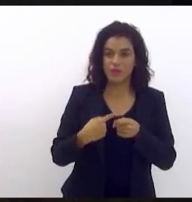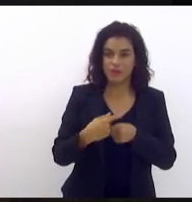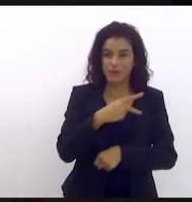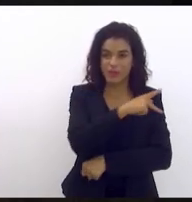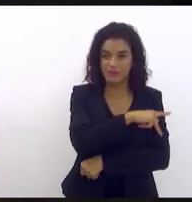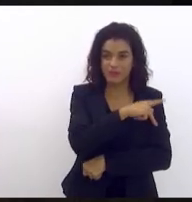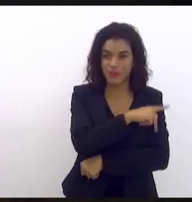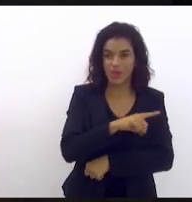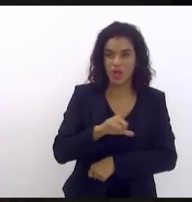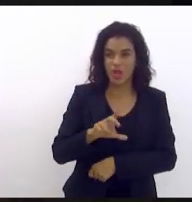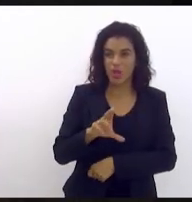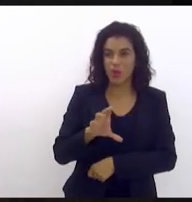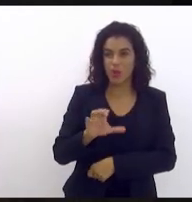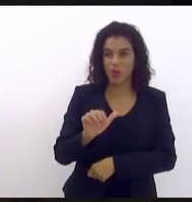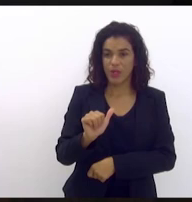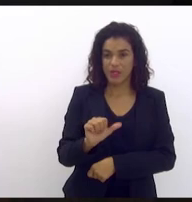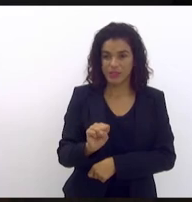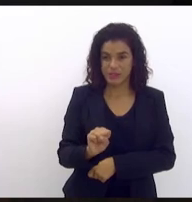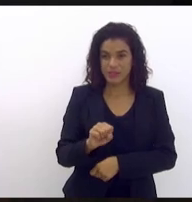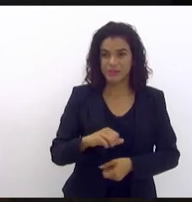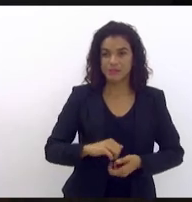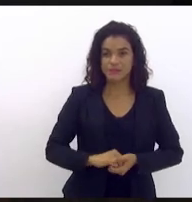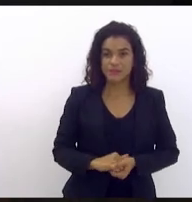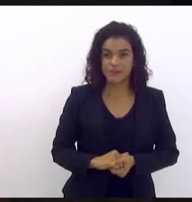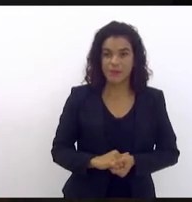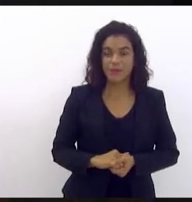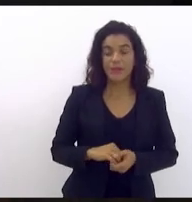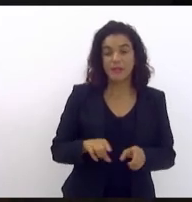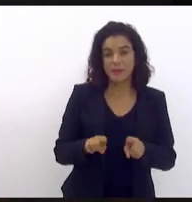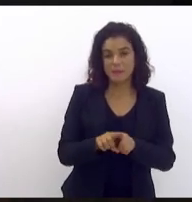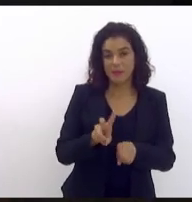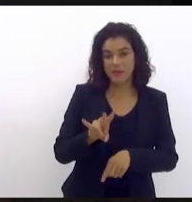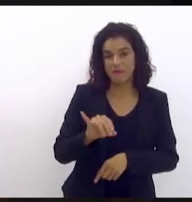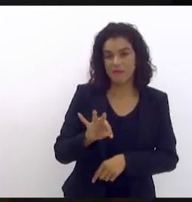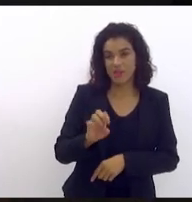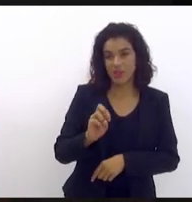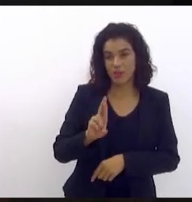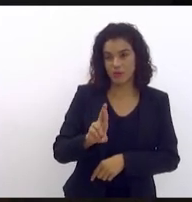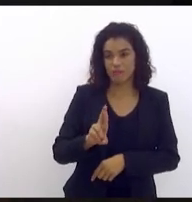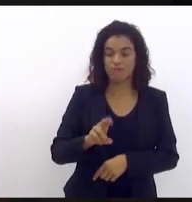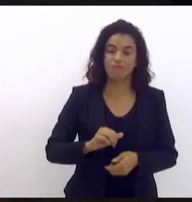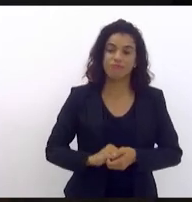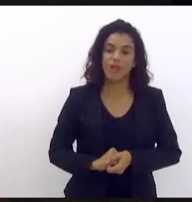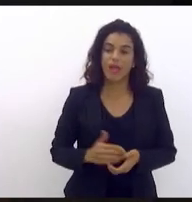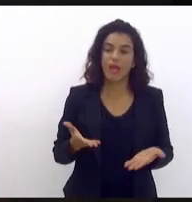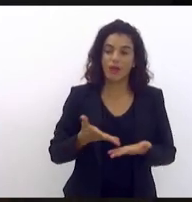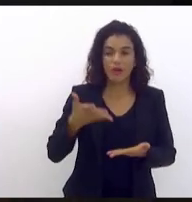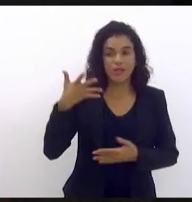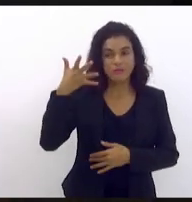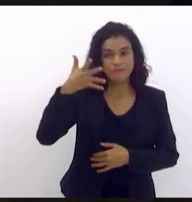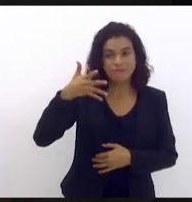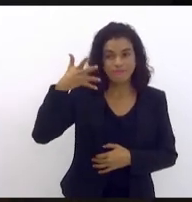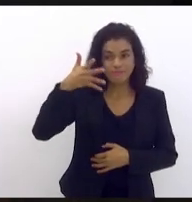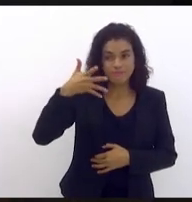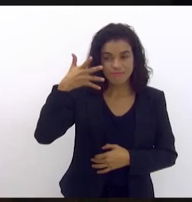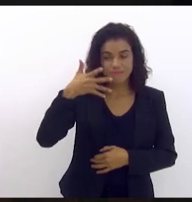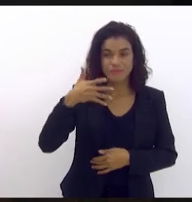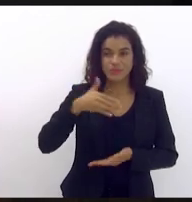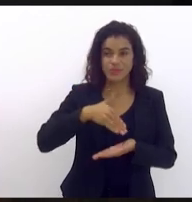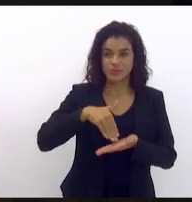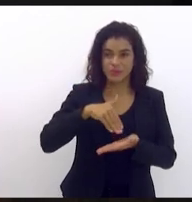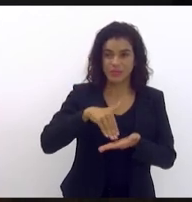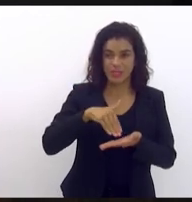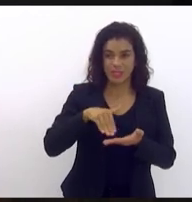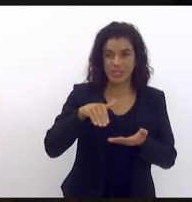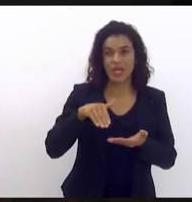Cordeiro seja bem-vindo Lucas e vor agora com a palavra o secretário